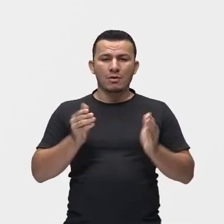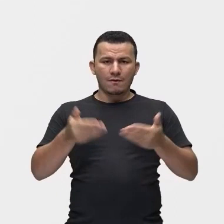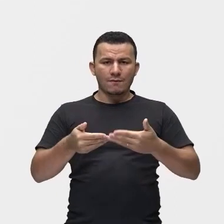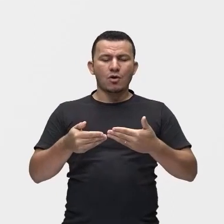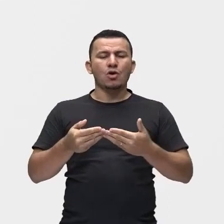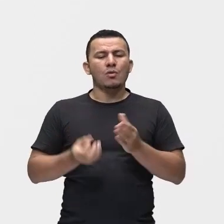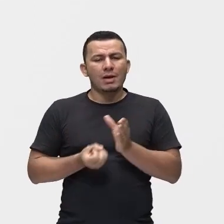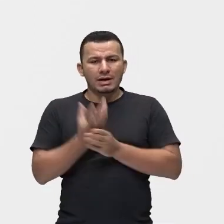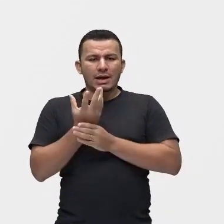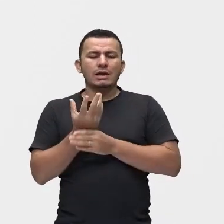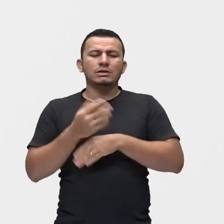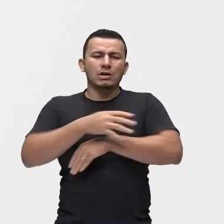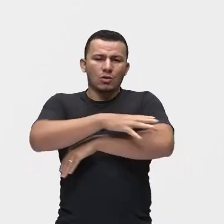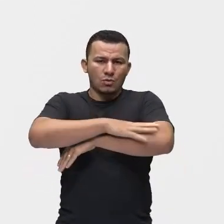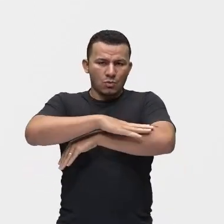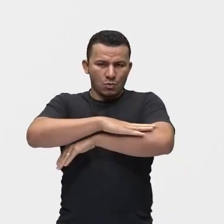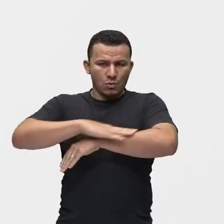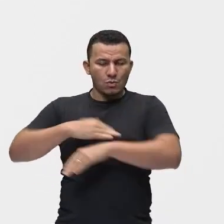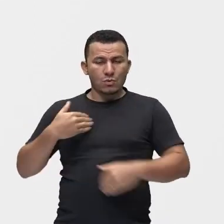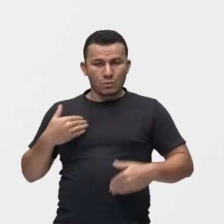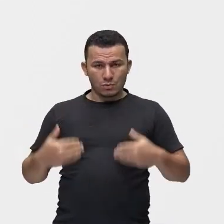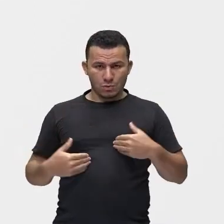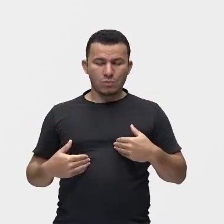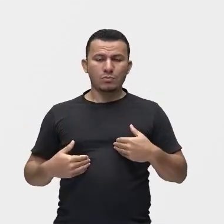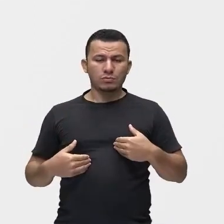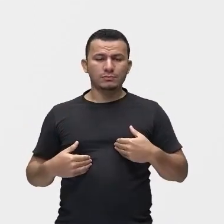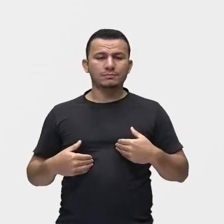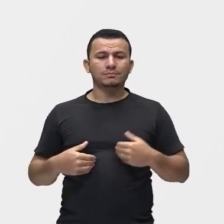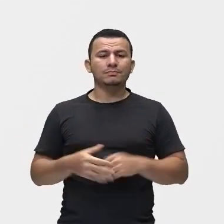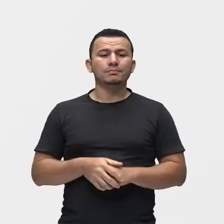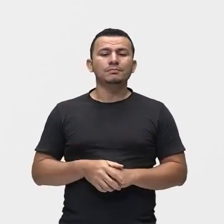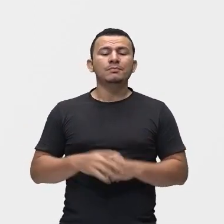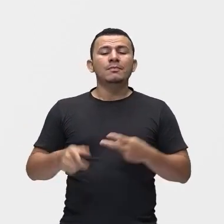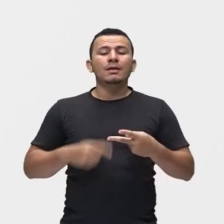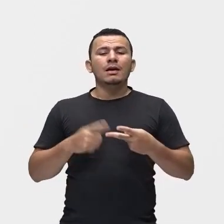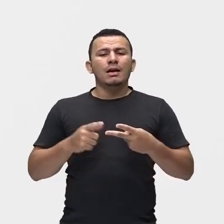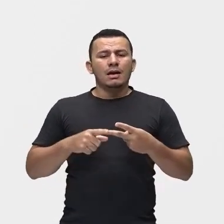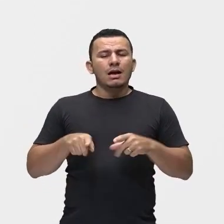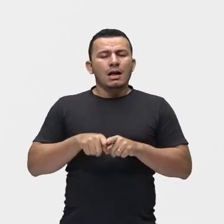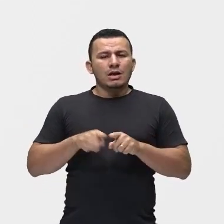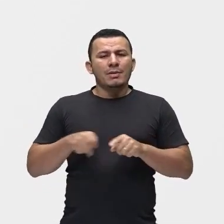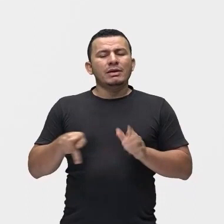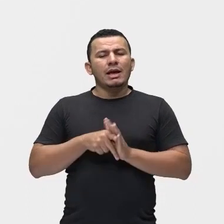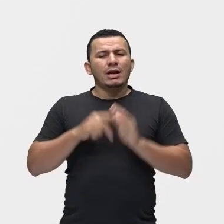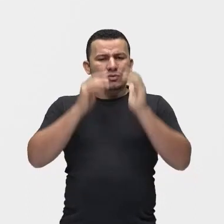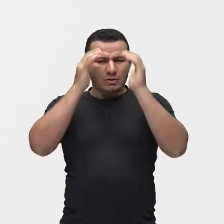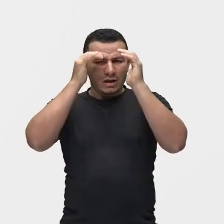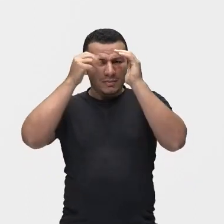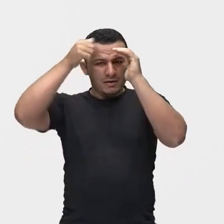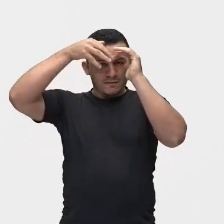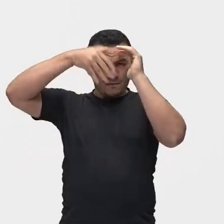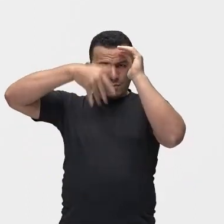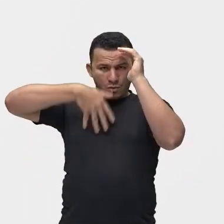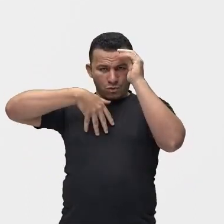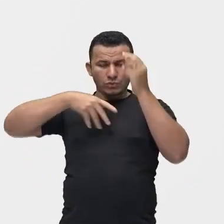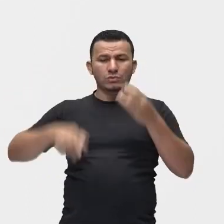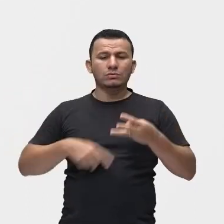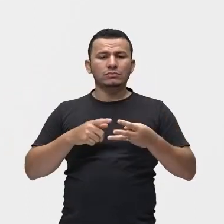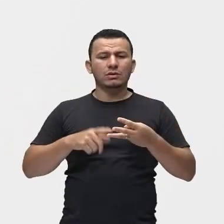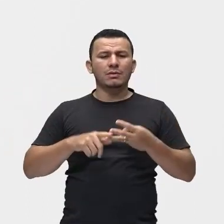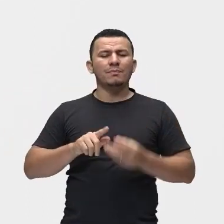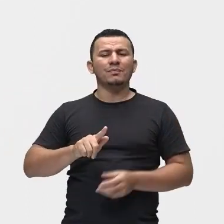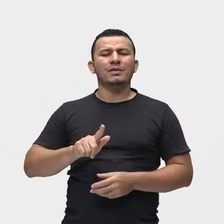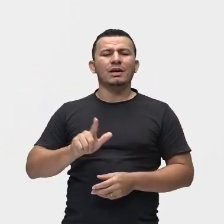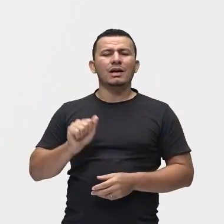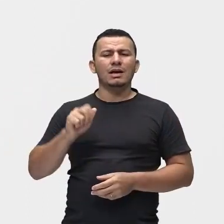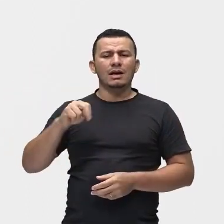para formar essa parte do nosso corpo. Falamos aí do sistema nervoso e sensorial, glândulas